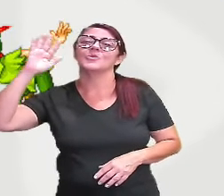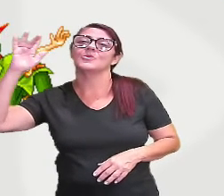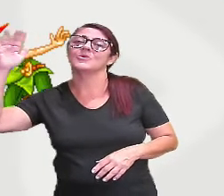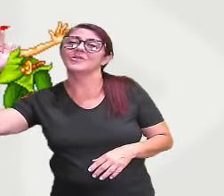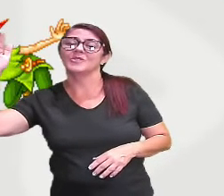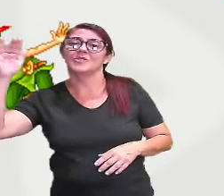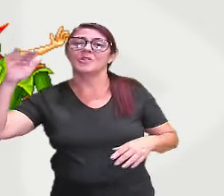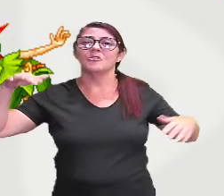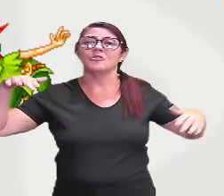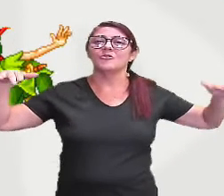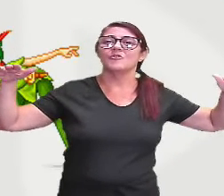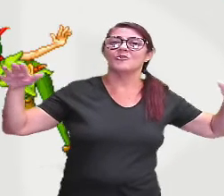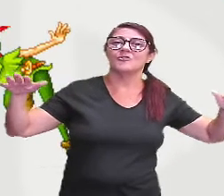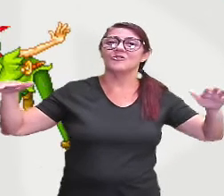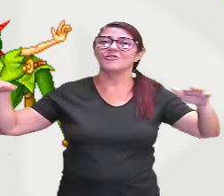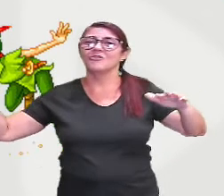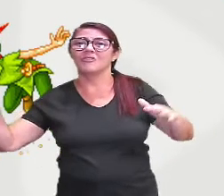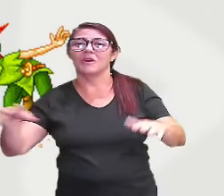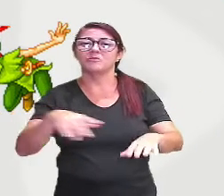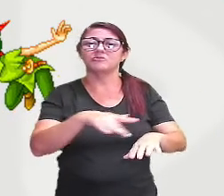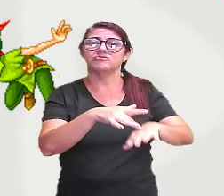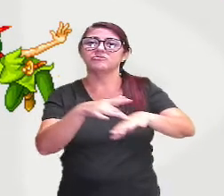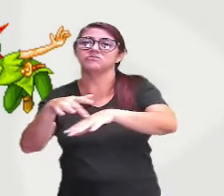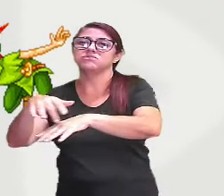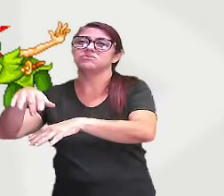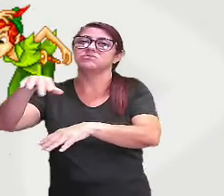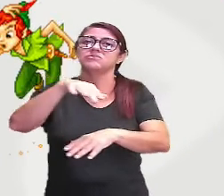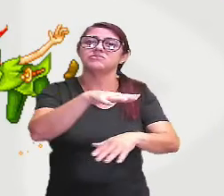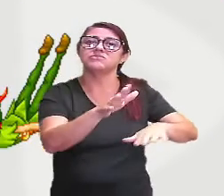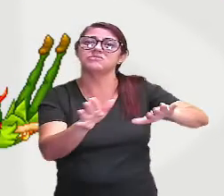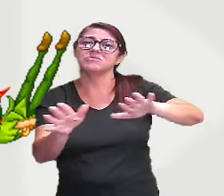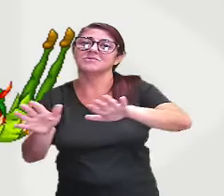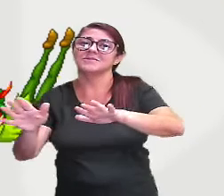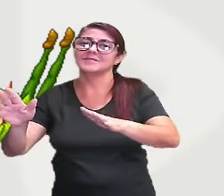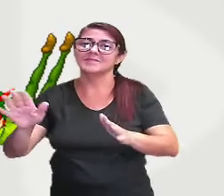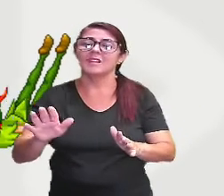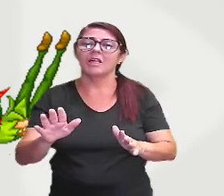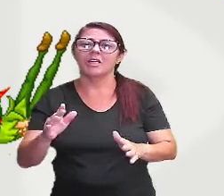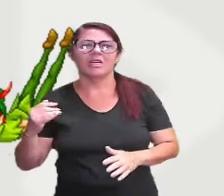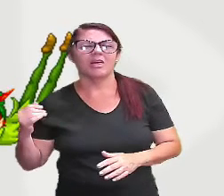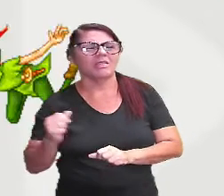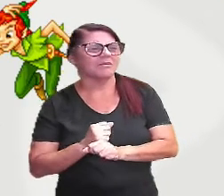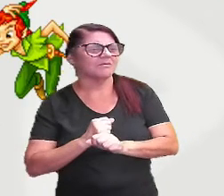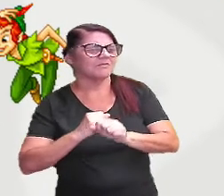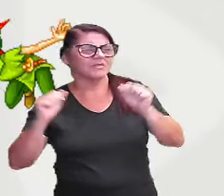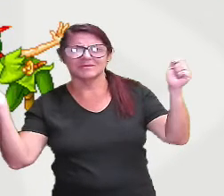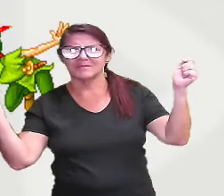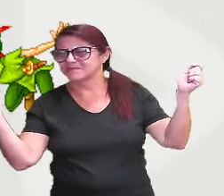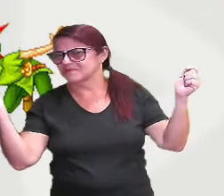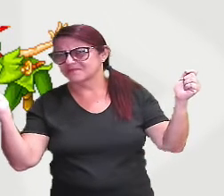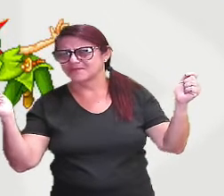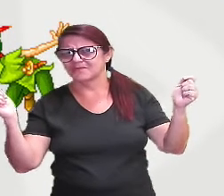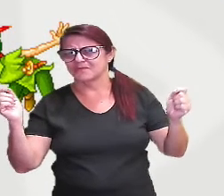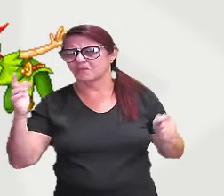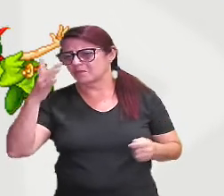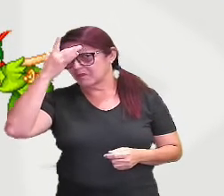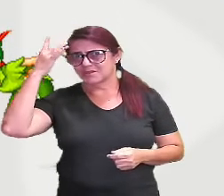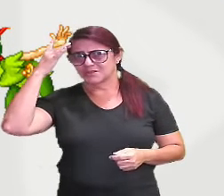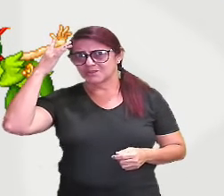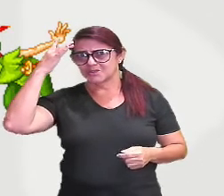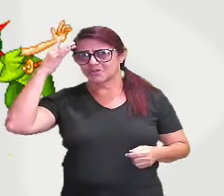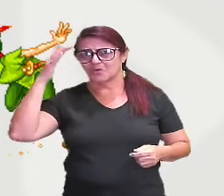criança voar. Então, assim, é algo que é impossível realmente, né?